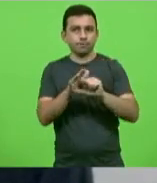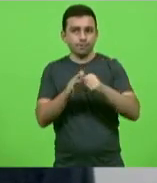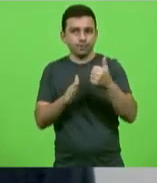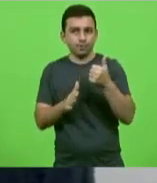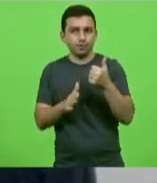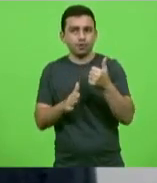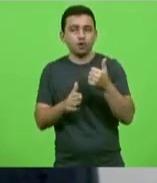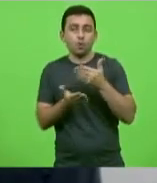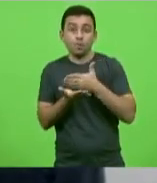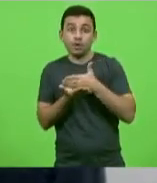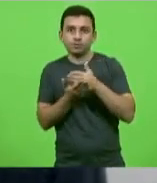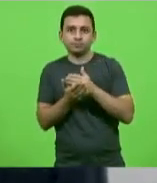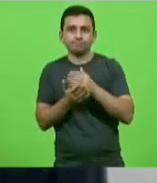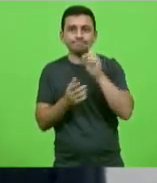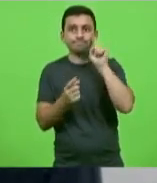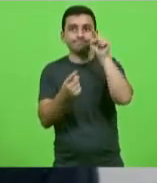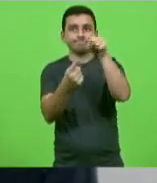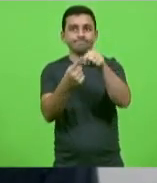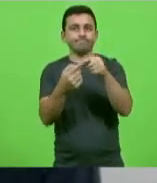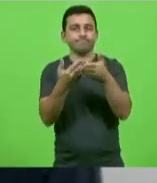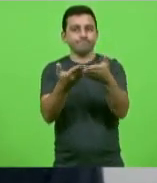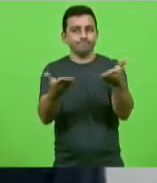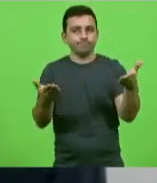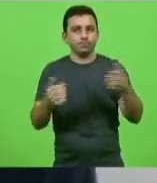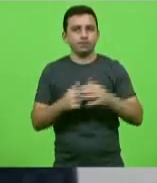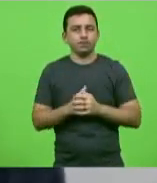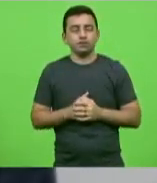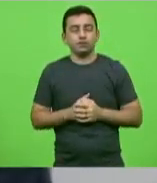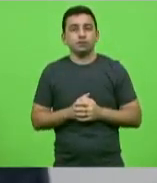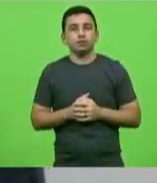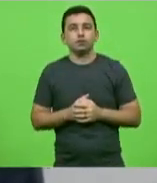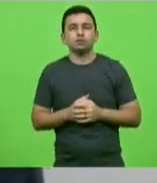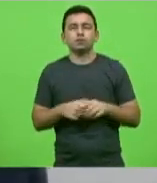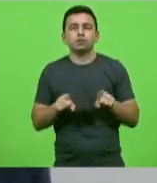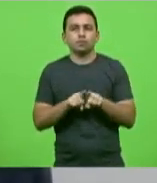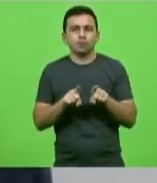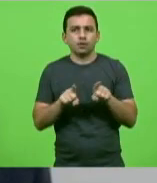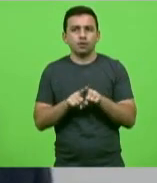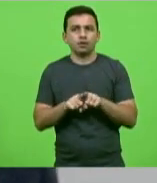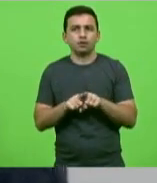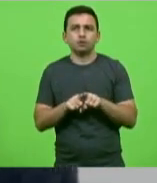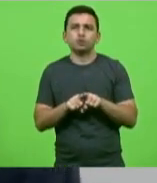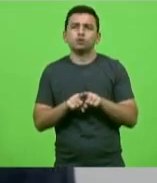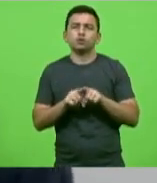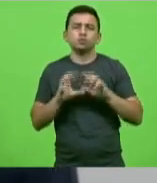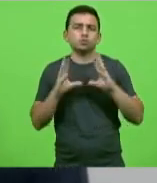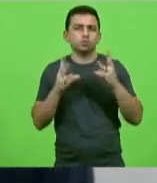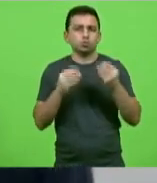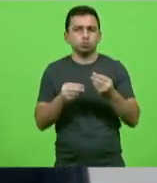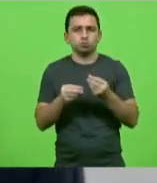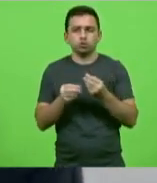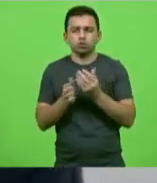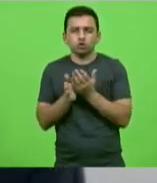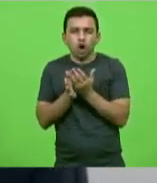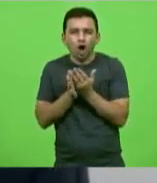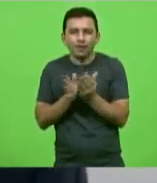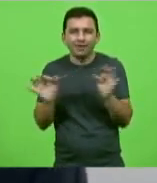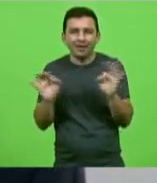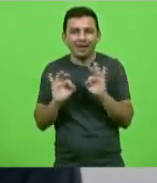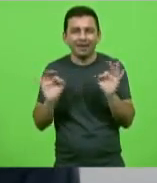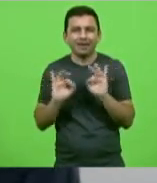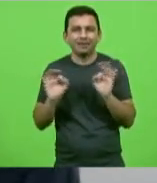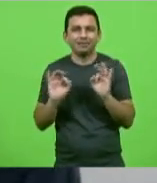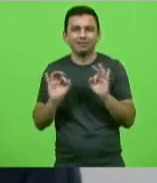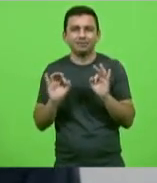emergem no horizonte. E, definitivamente, para que não reste o mínimo de ruído, não me